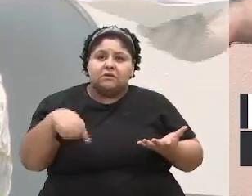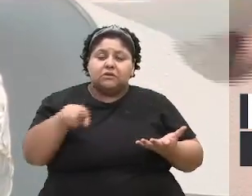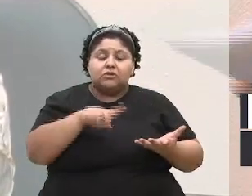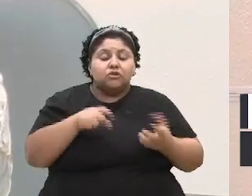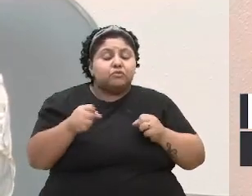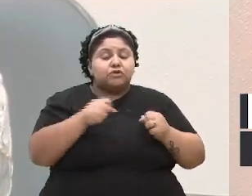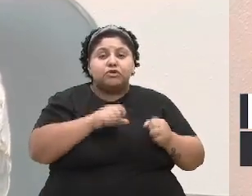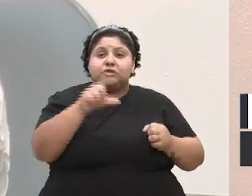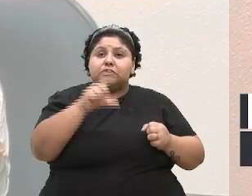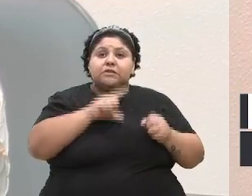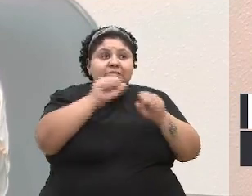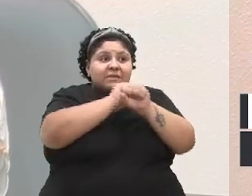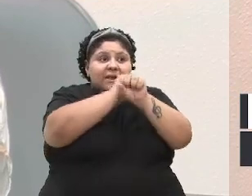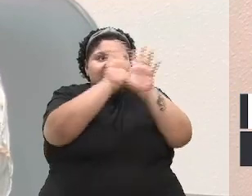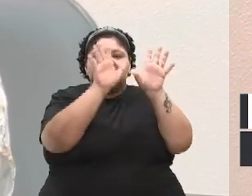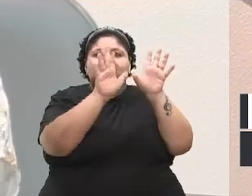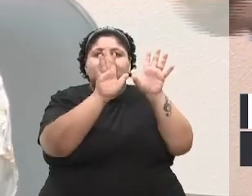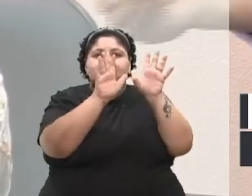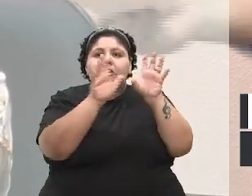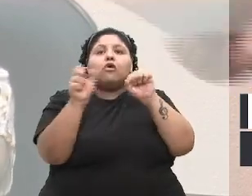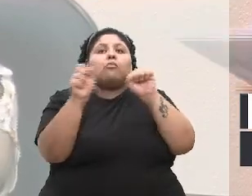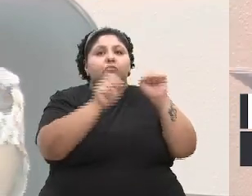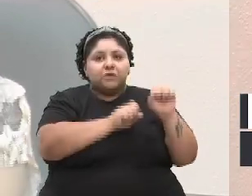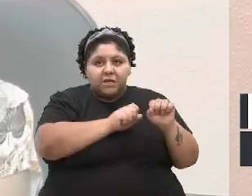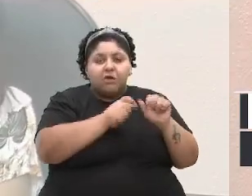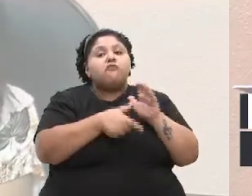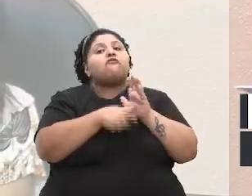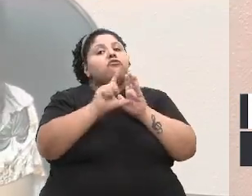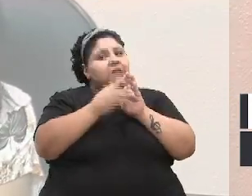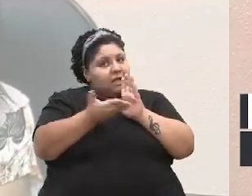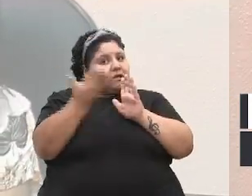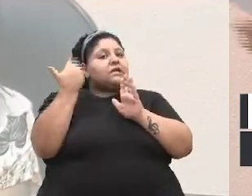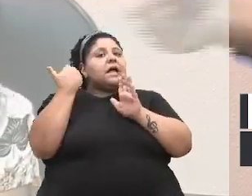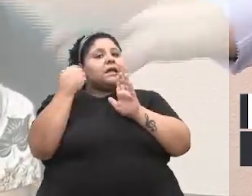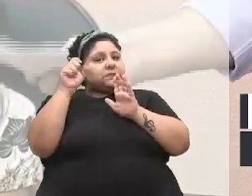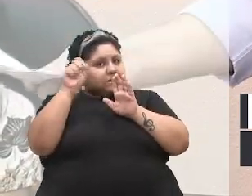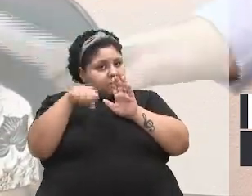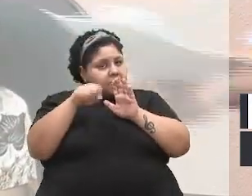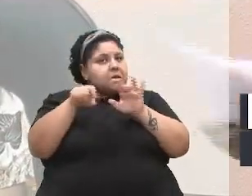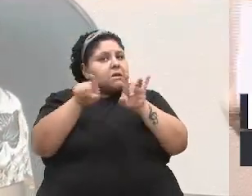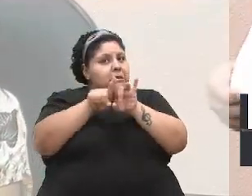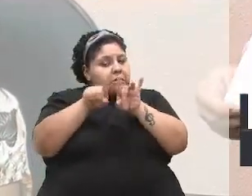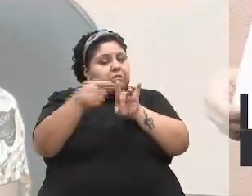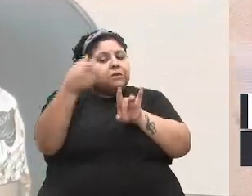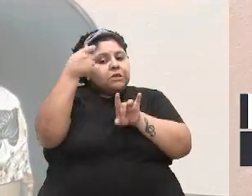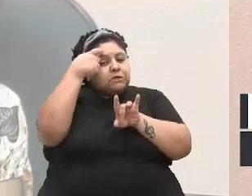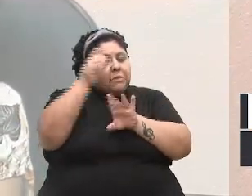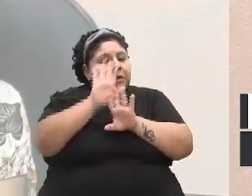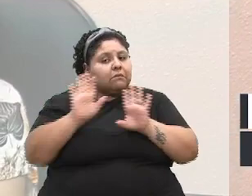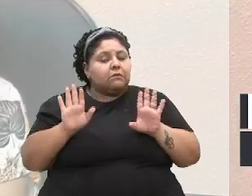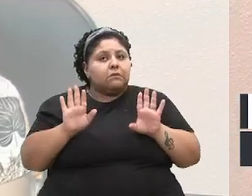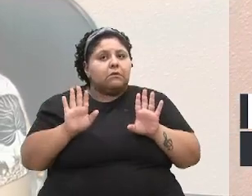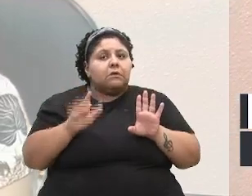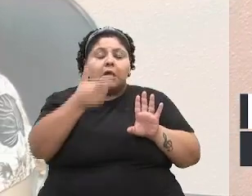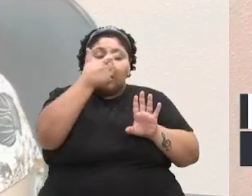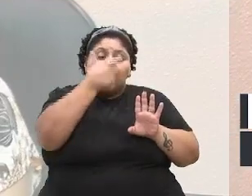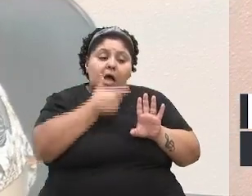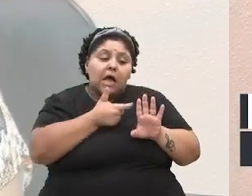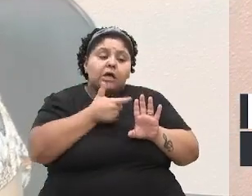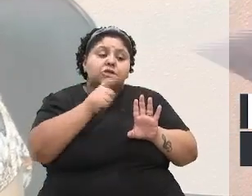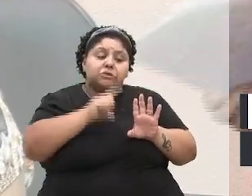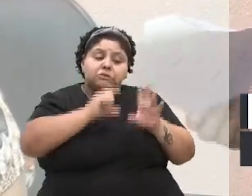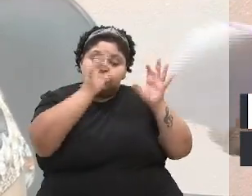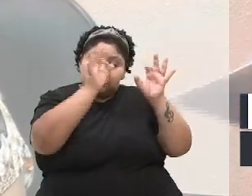ter sanado, poderiam ter recuado, poderia ter um entendimento. Não, acho que isso aqui realmente tem